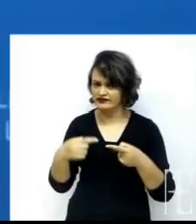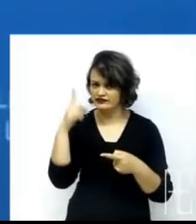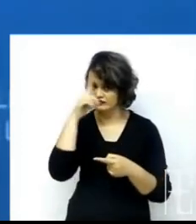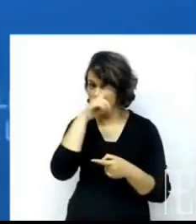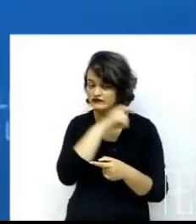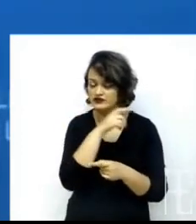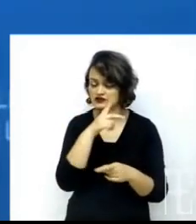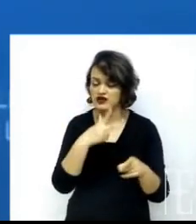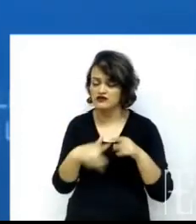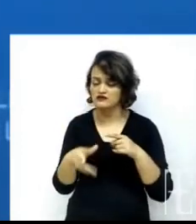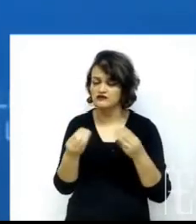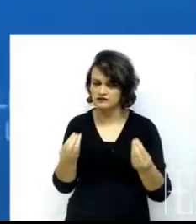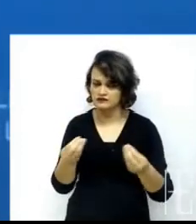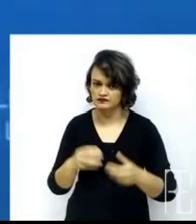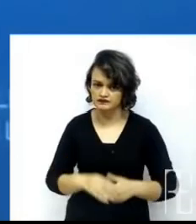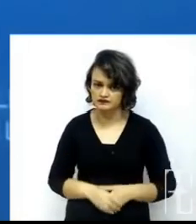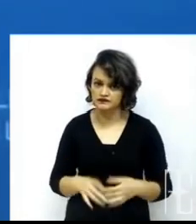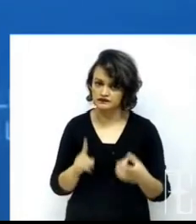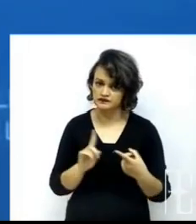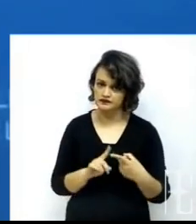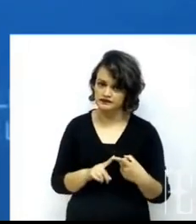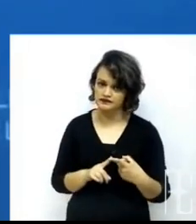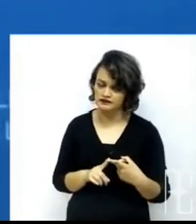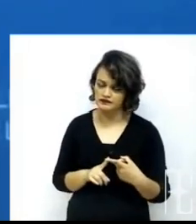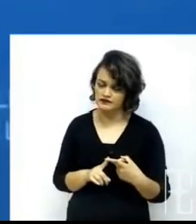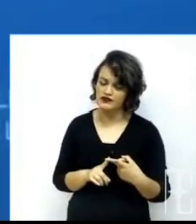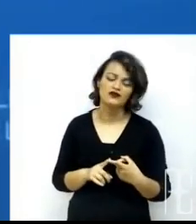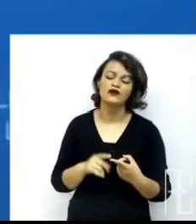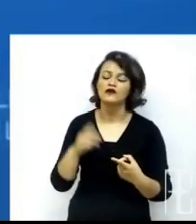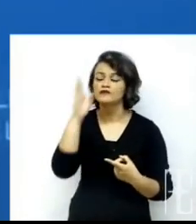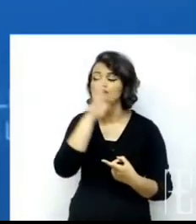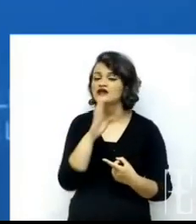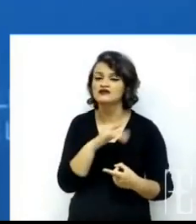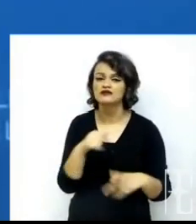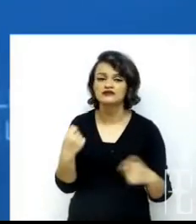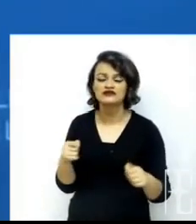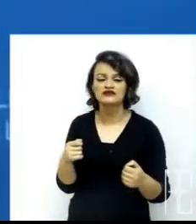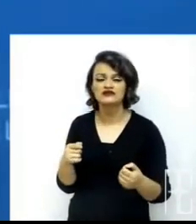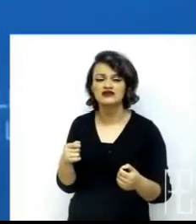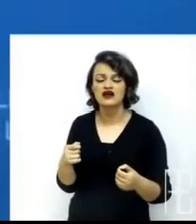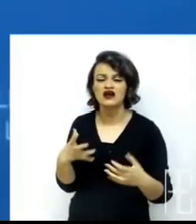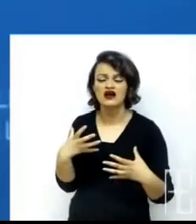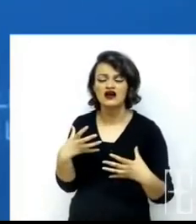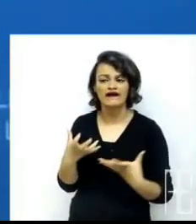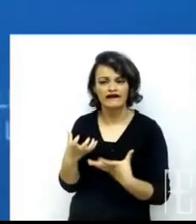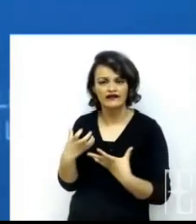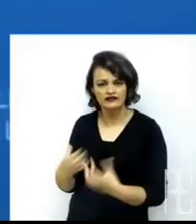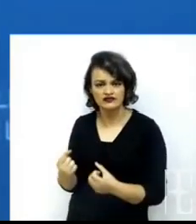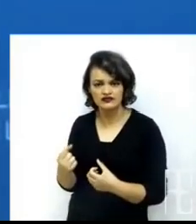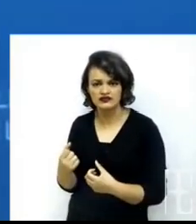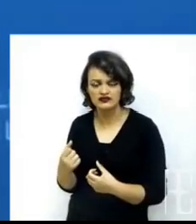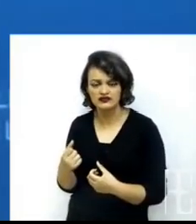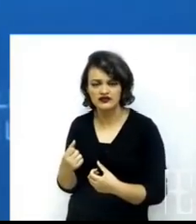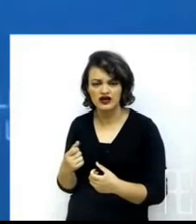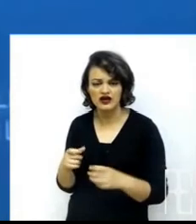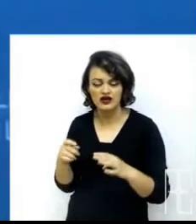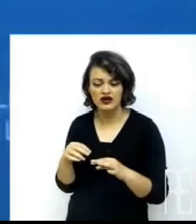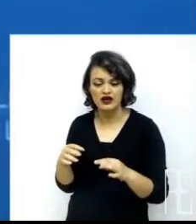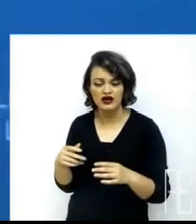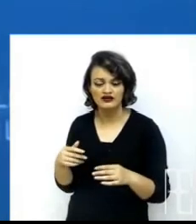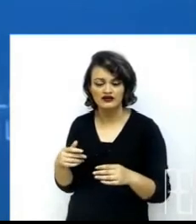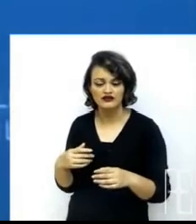desafios. Primeiro, o Brasil deve adotar uma abordagem de todo o